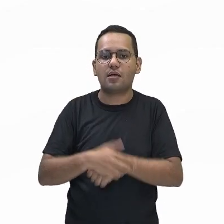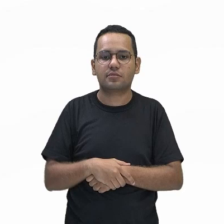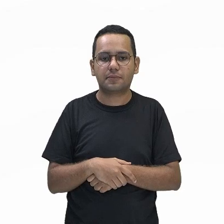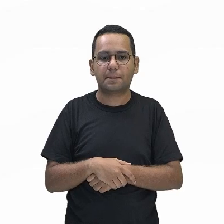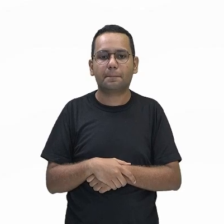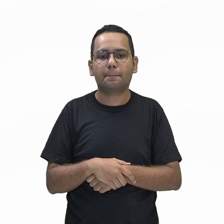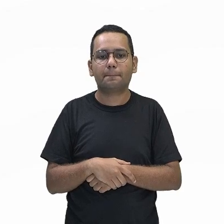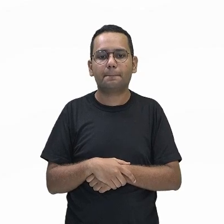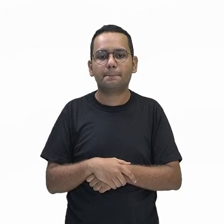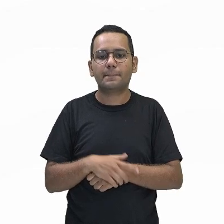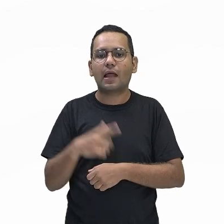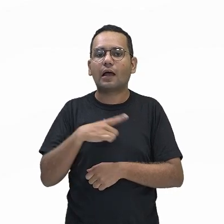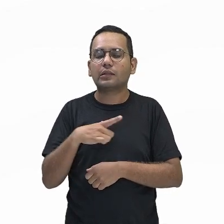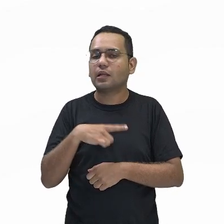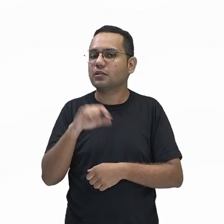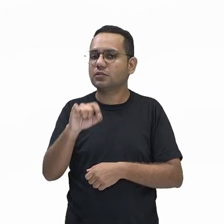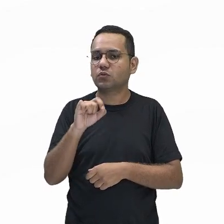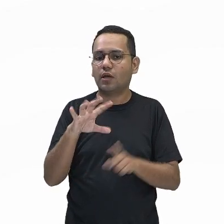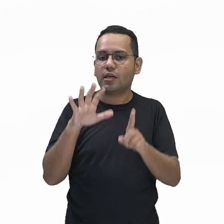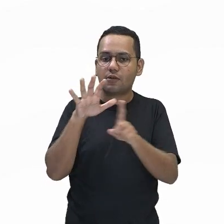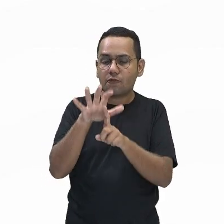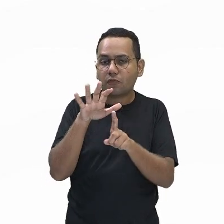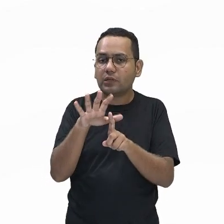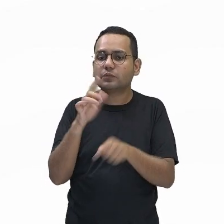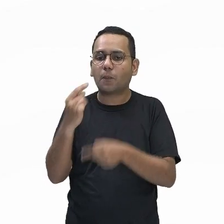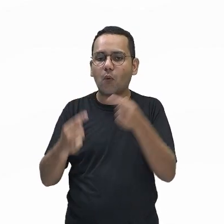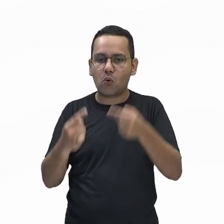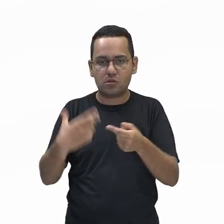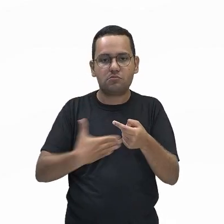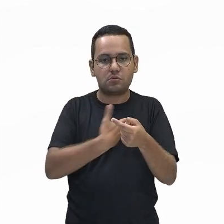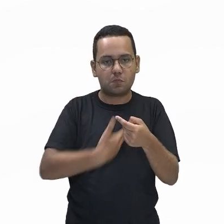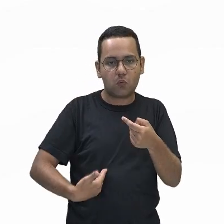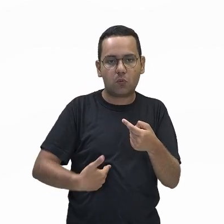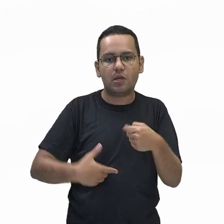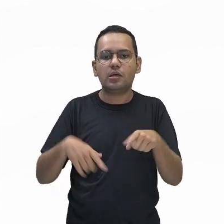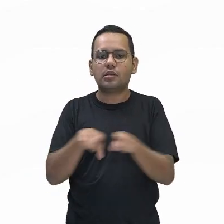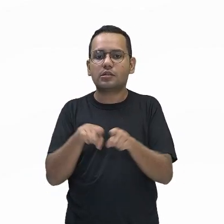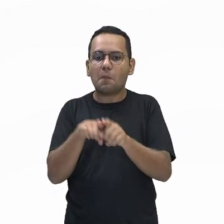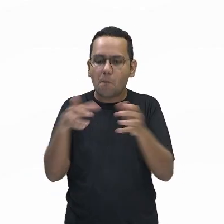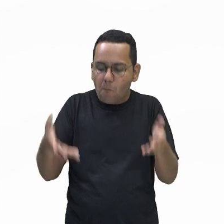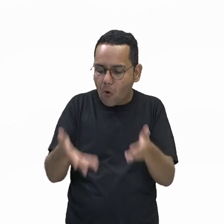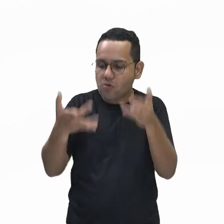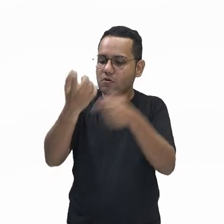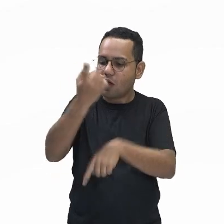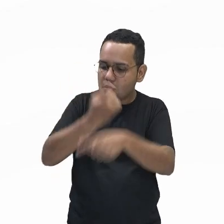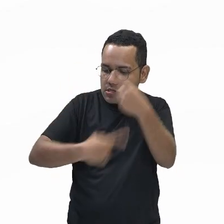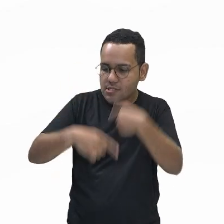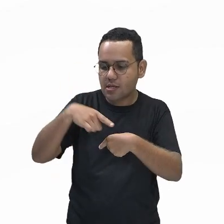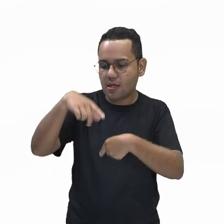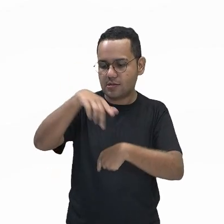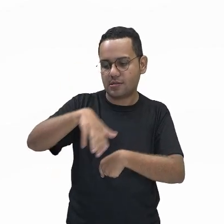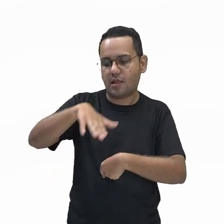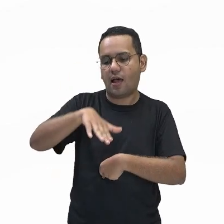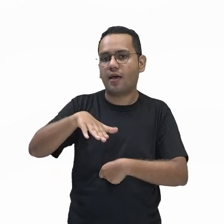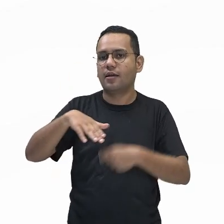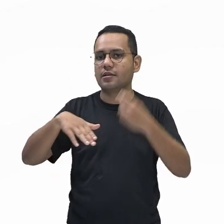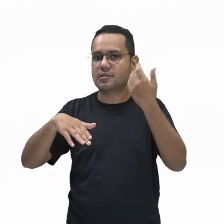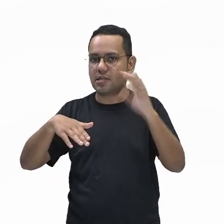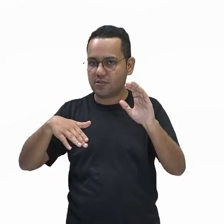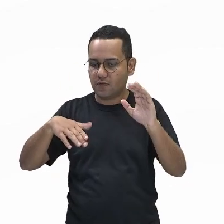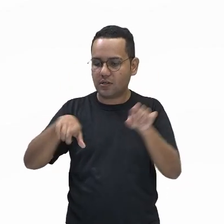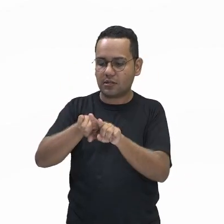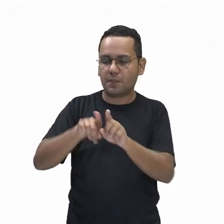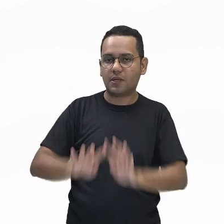influenciam políticas públicas e estimulam avanços científicos e tecnológicos.